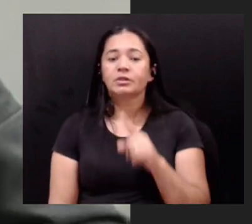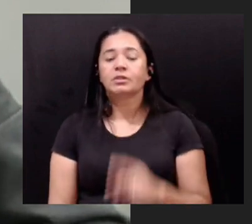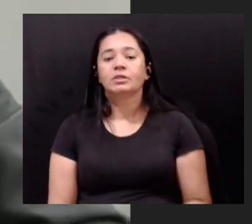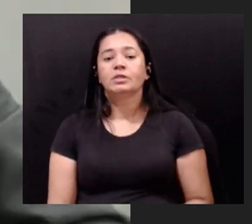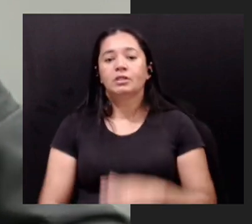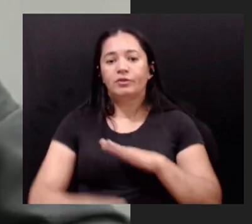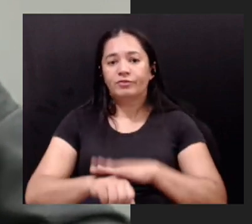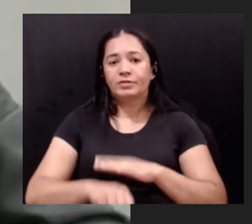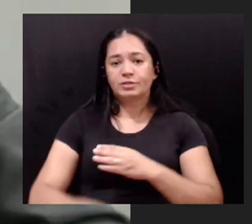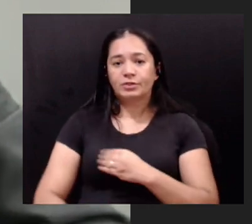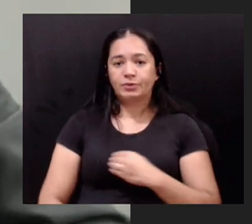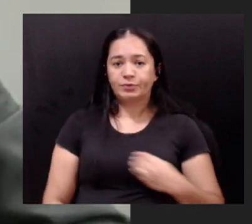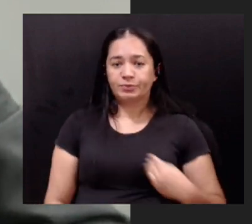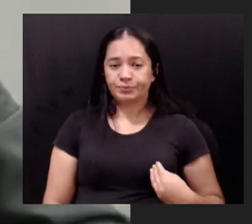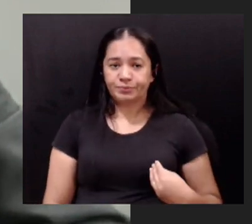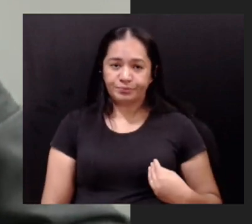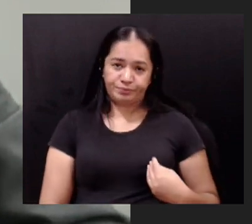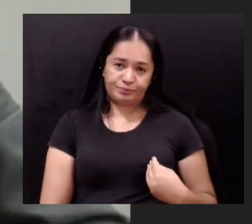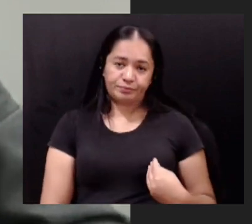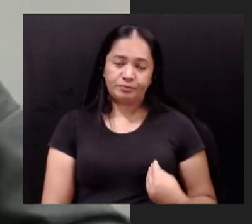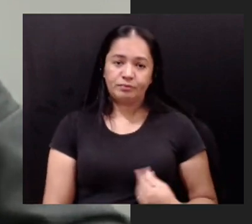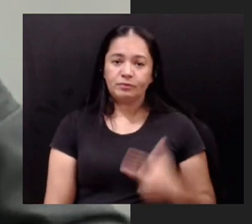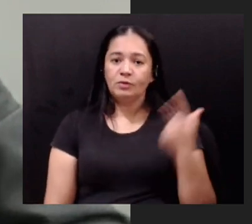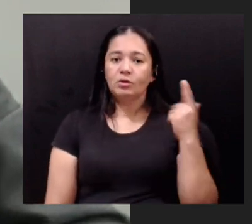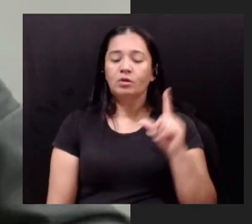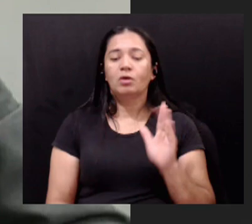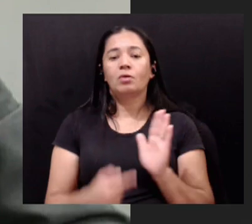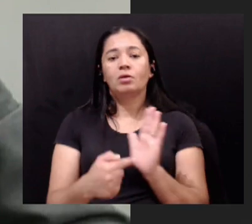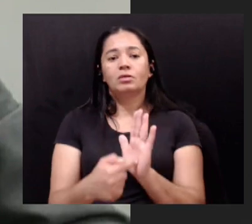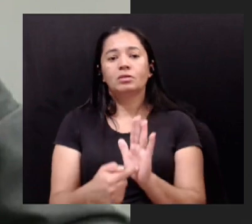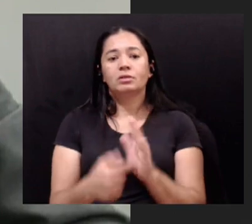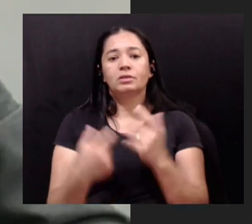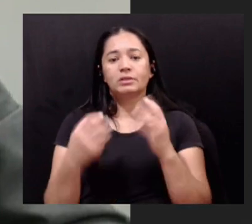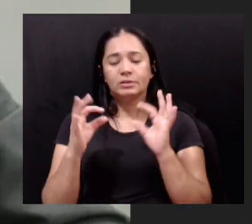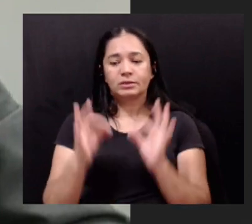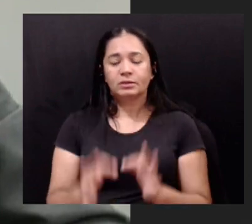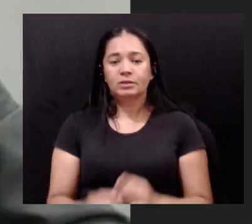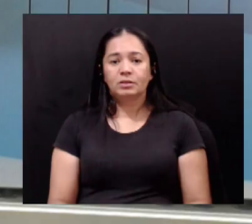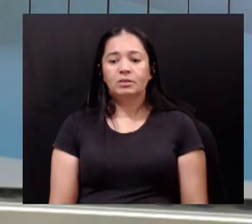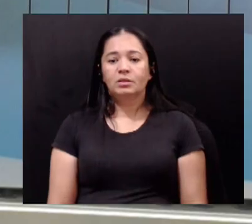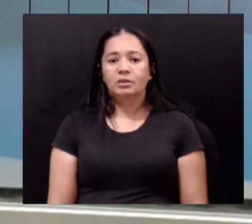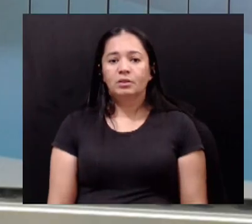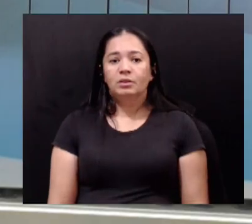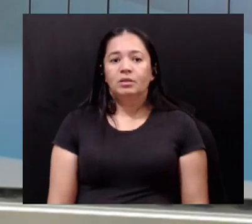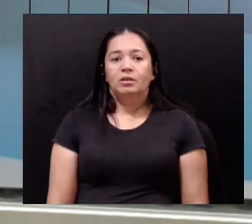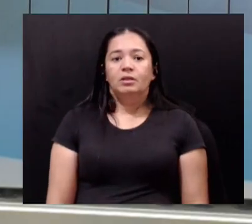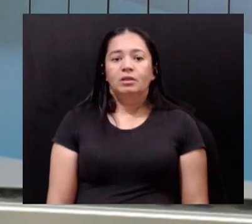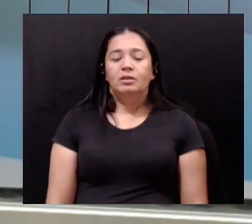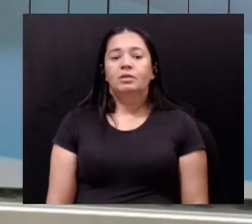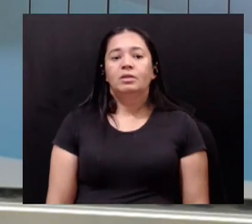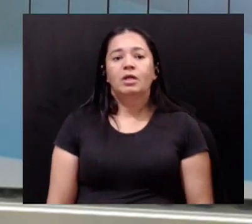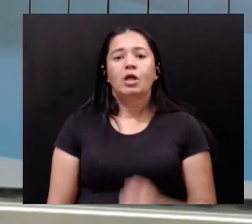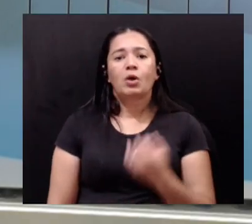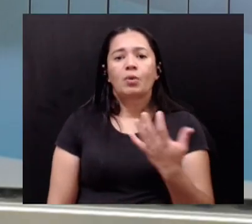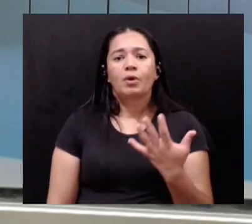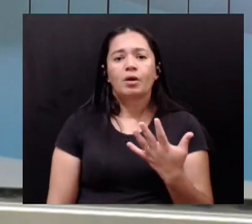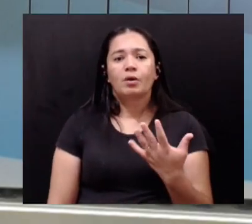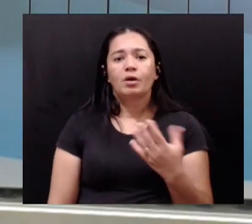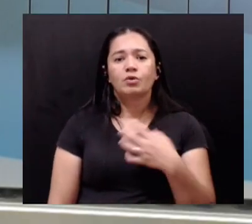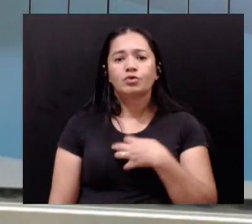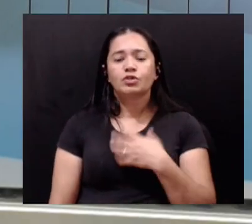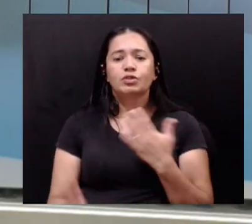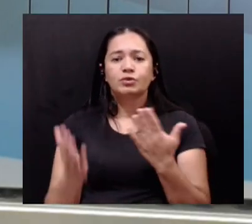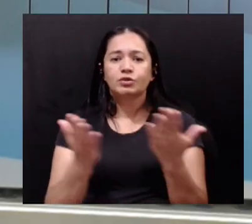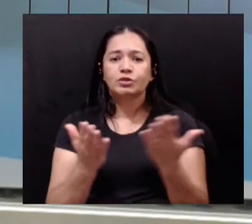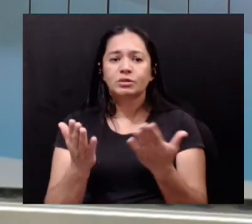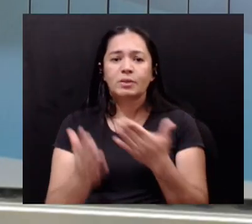né, para que tenha uma indicação precisa. Certo. Doutor, e qual que é a forma de tratamento mais indicada para